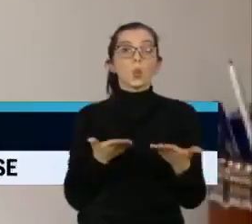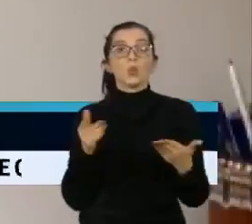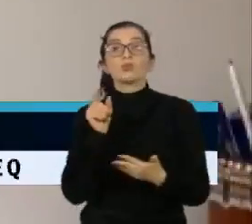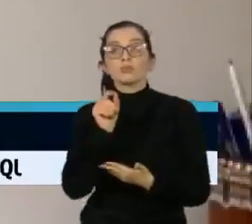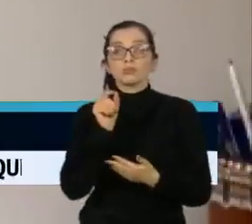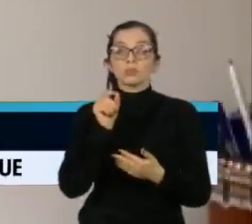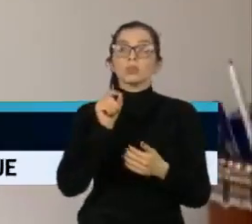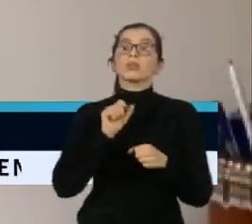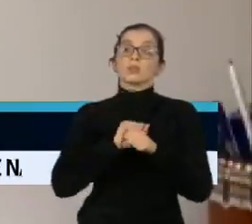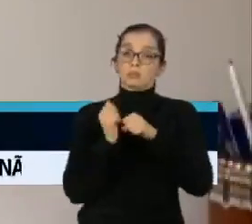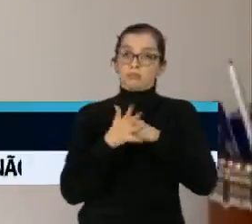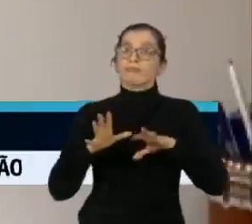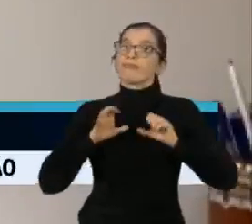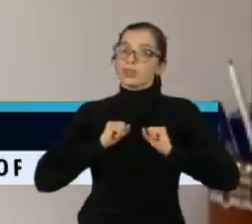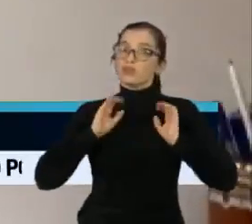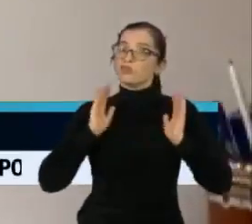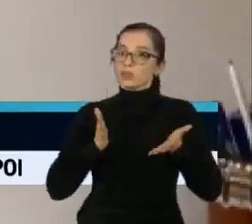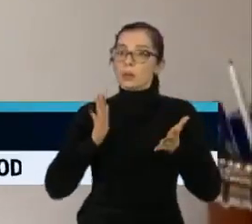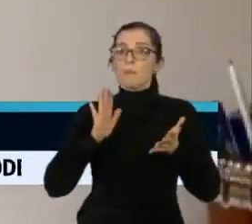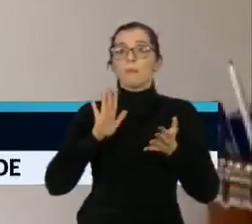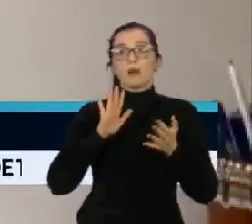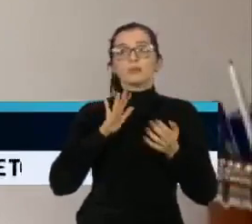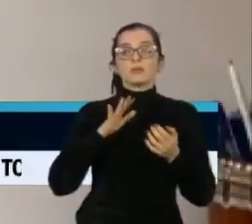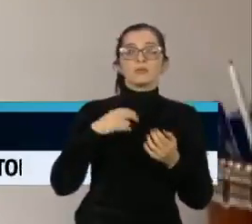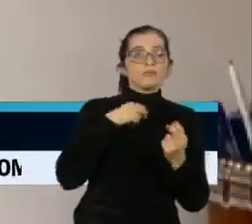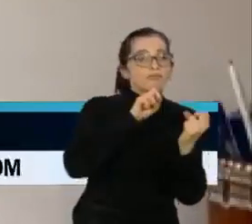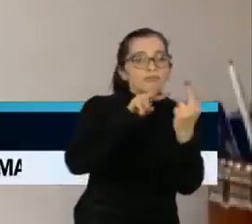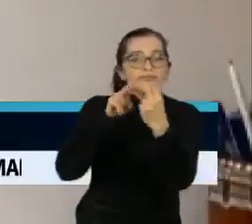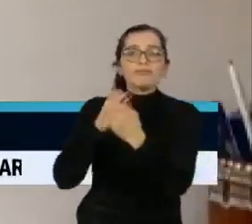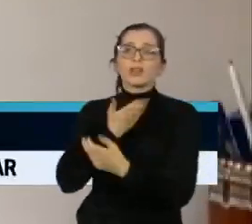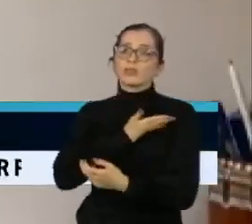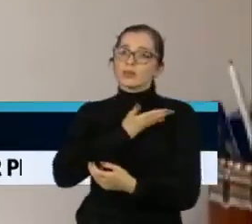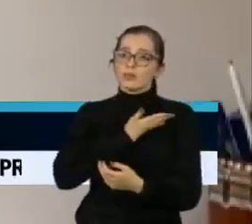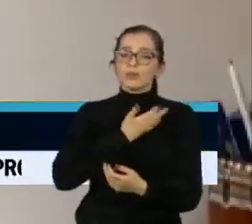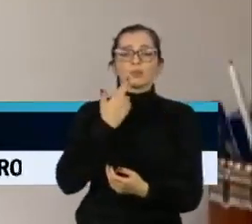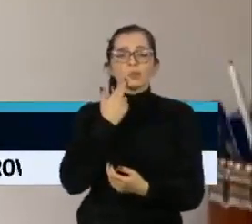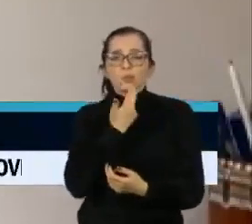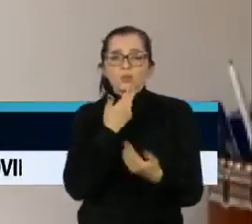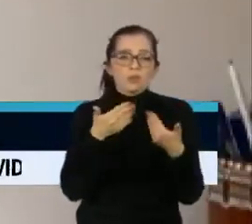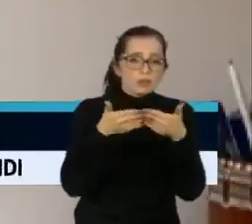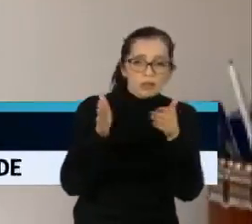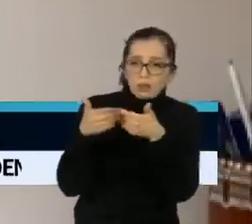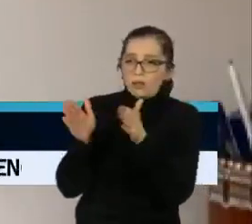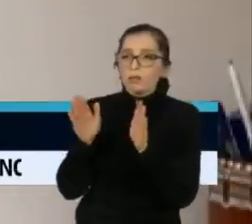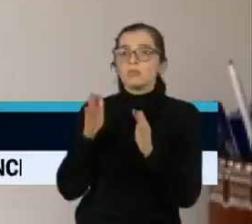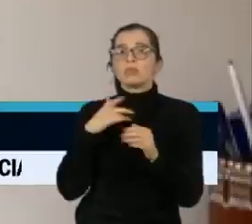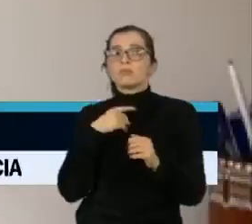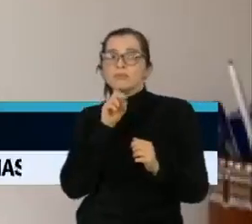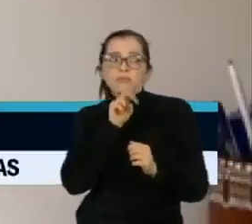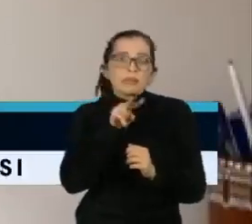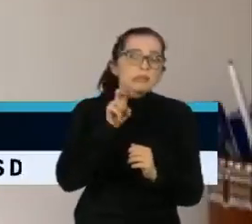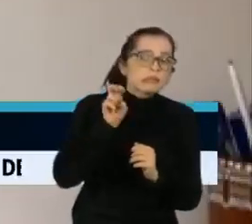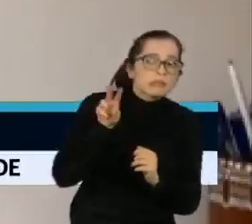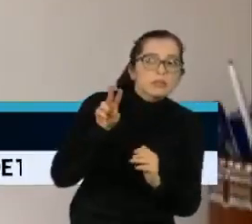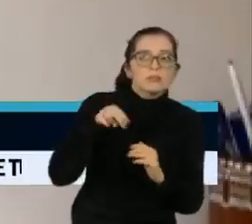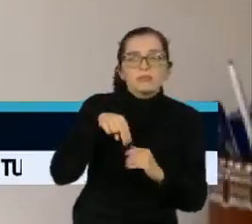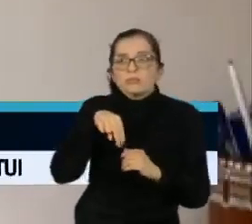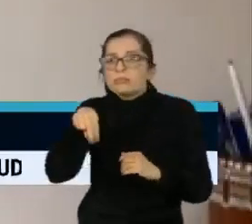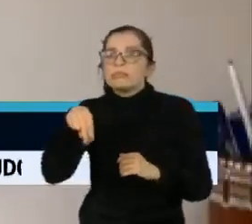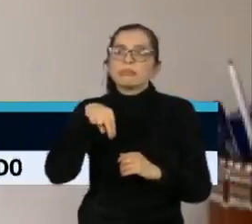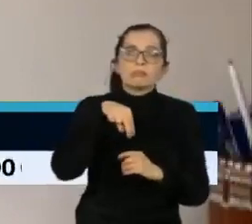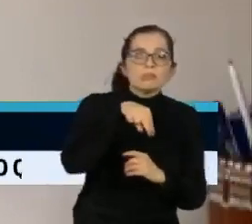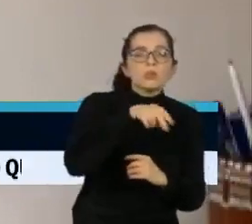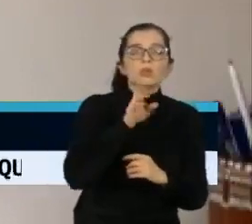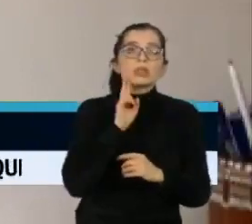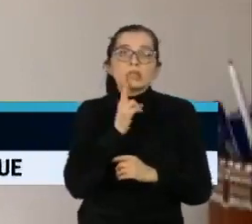da corrigir 19 comecei a rever alguns amigos com aqui os restaurantes estão reabertos então comecei a ir a restaurantes e tal sempre